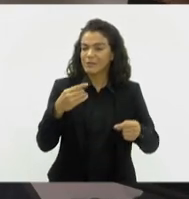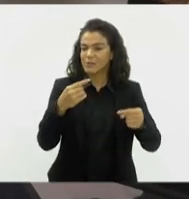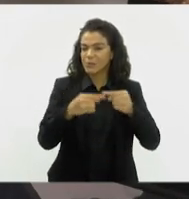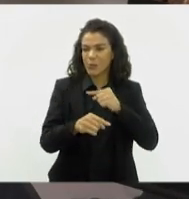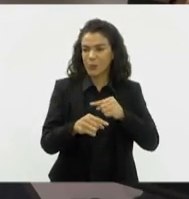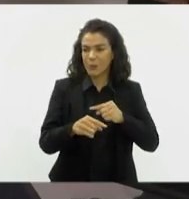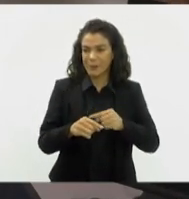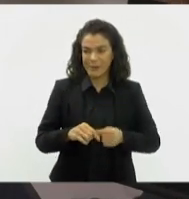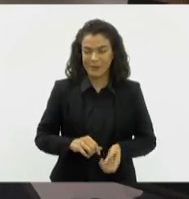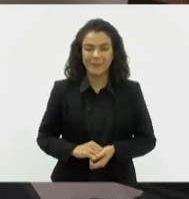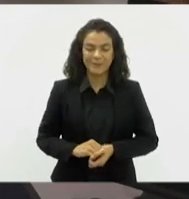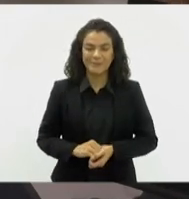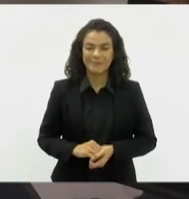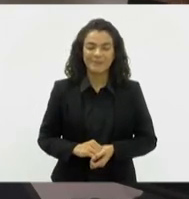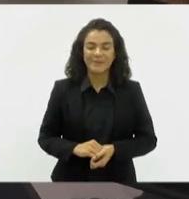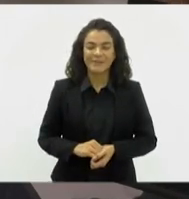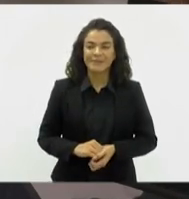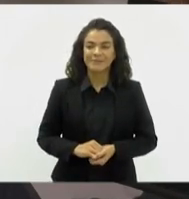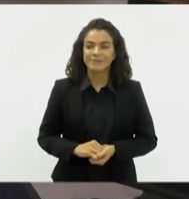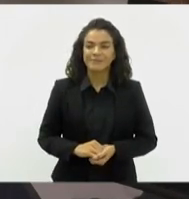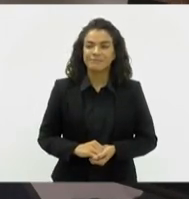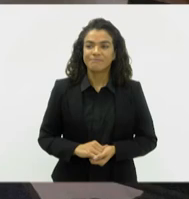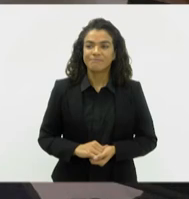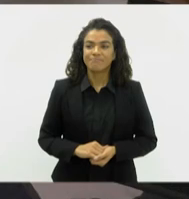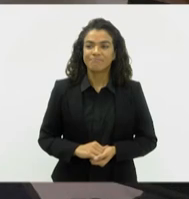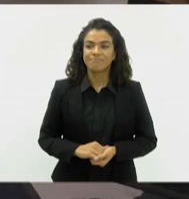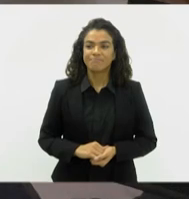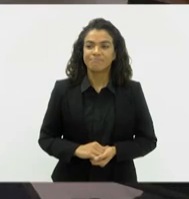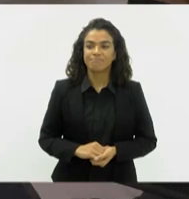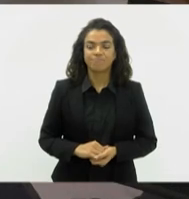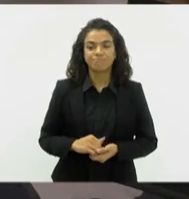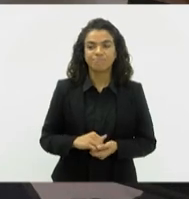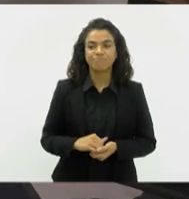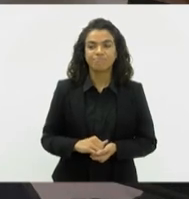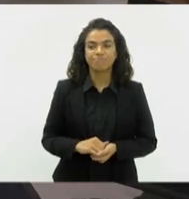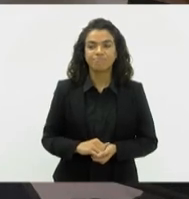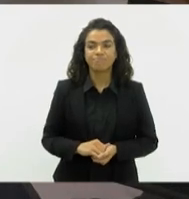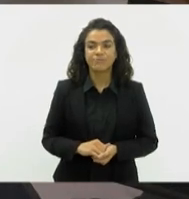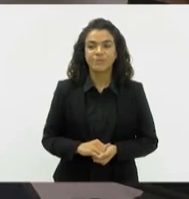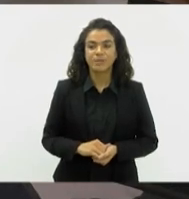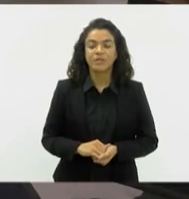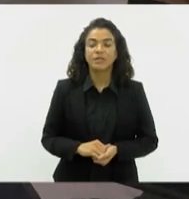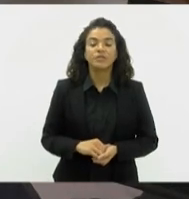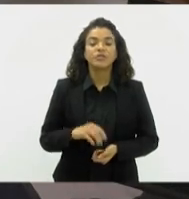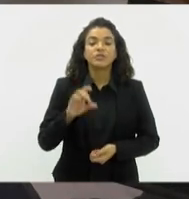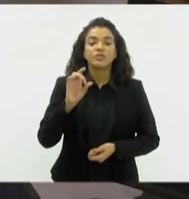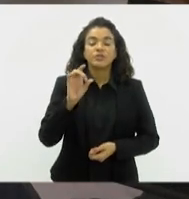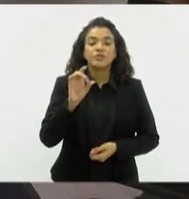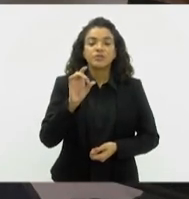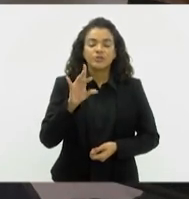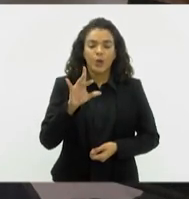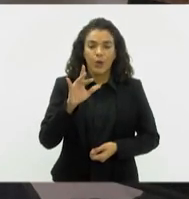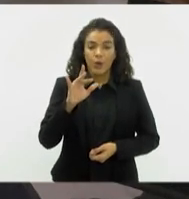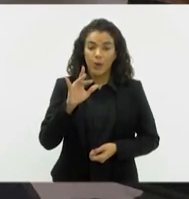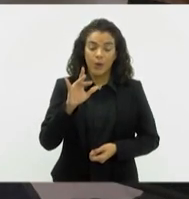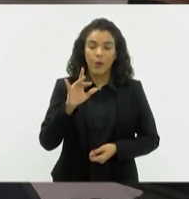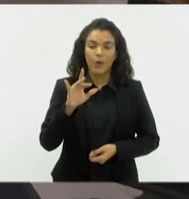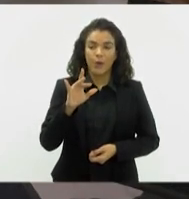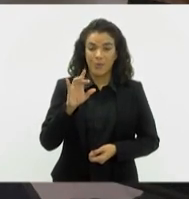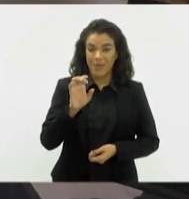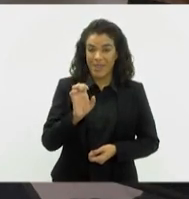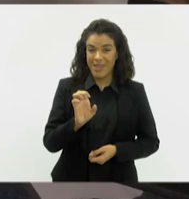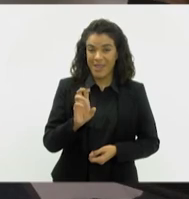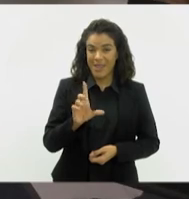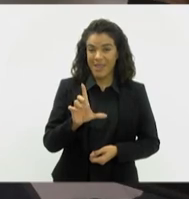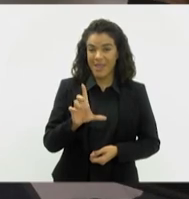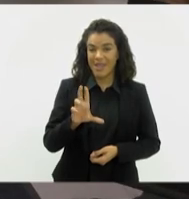bom? Era essa fala que eu queria fazer. Obrigado, doutora Tia Ju, passar. Queria voltar? Só, se possível, se o Erivelto puder